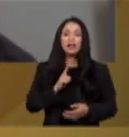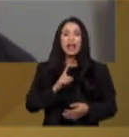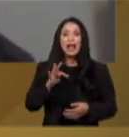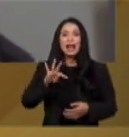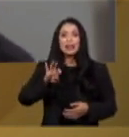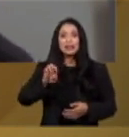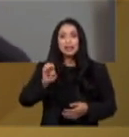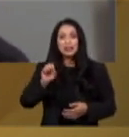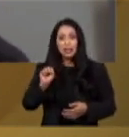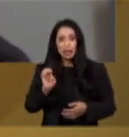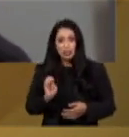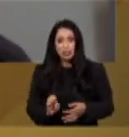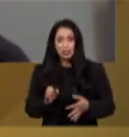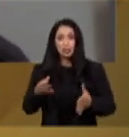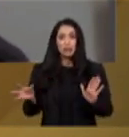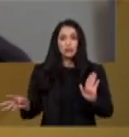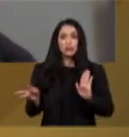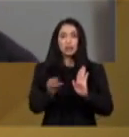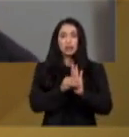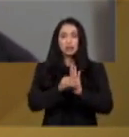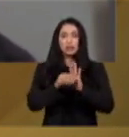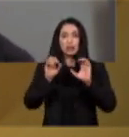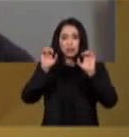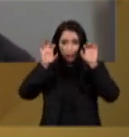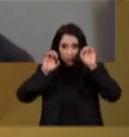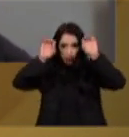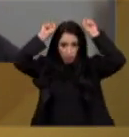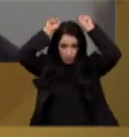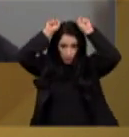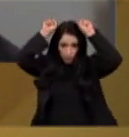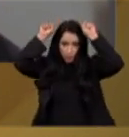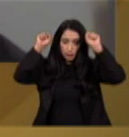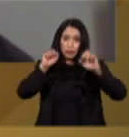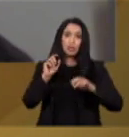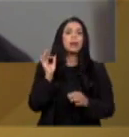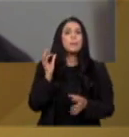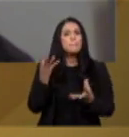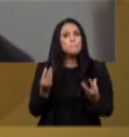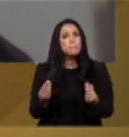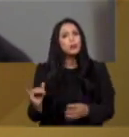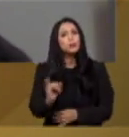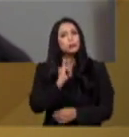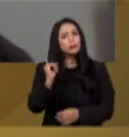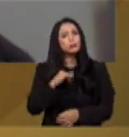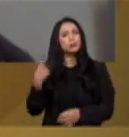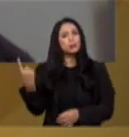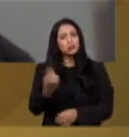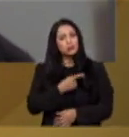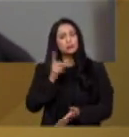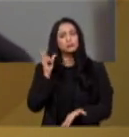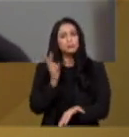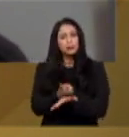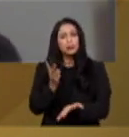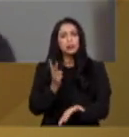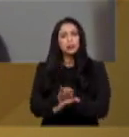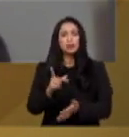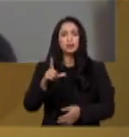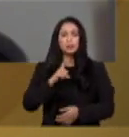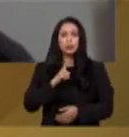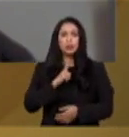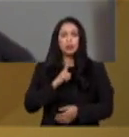jurídica fixada pelos tribunais superiores. Só que entendo muito importante que nós sempre utilizemos